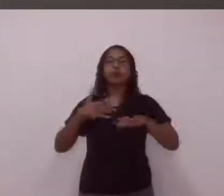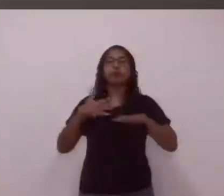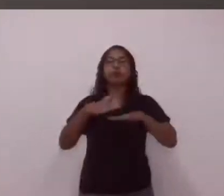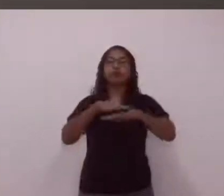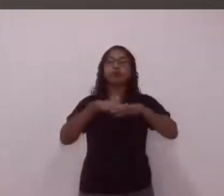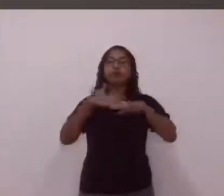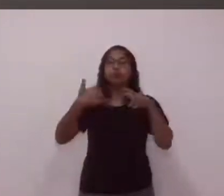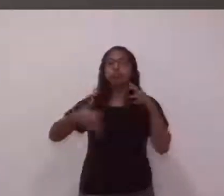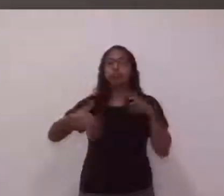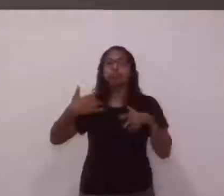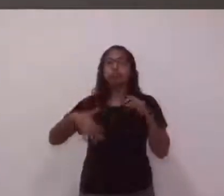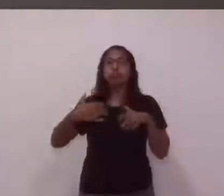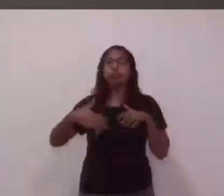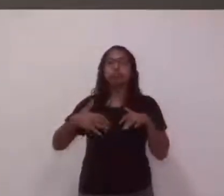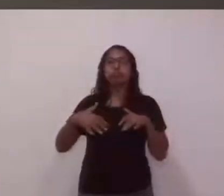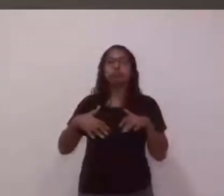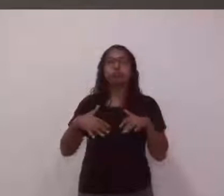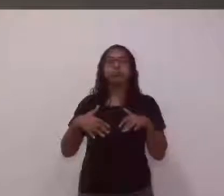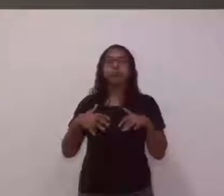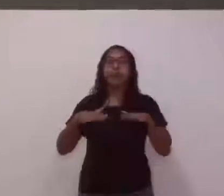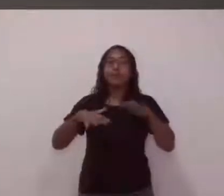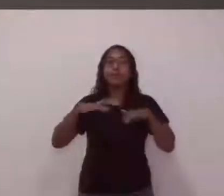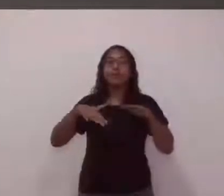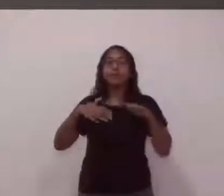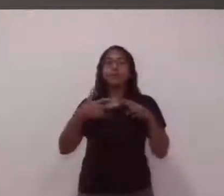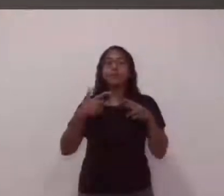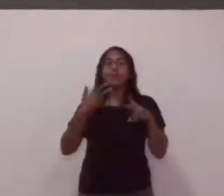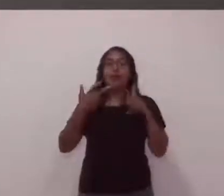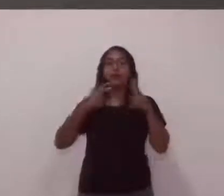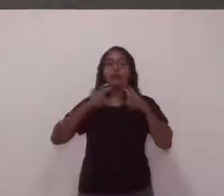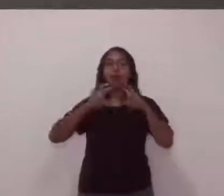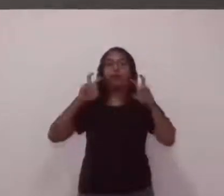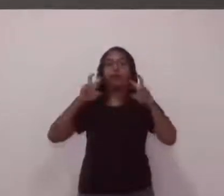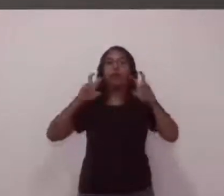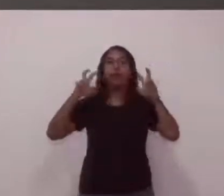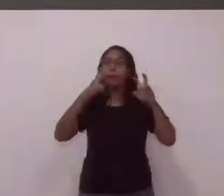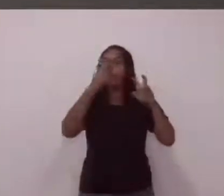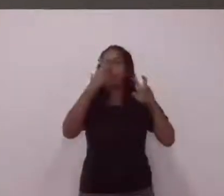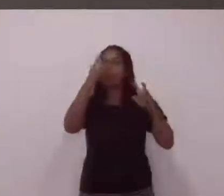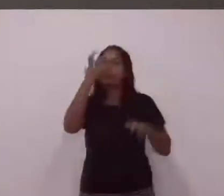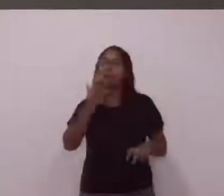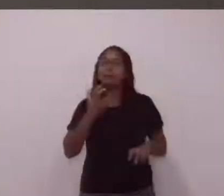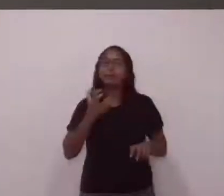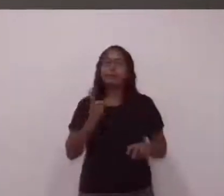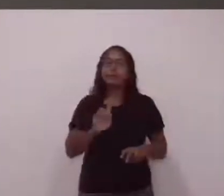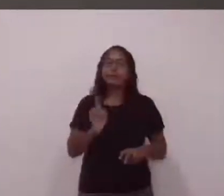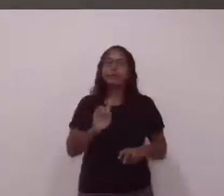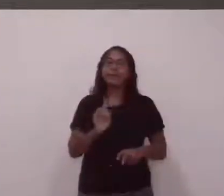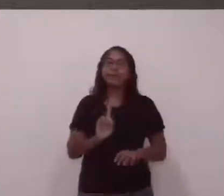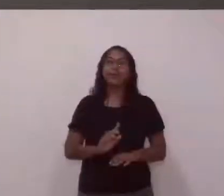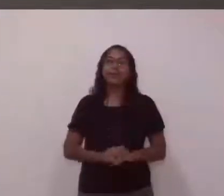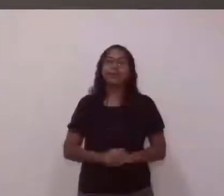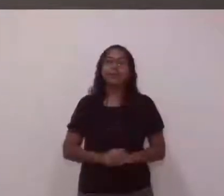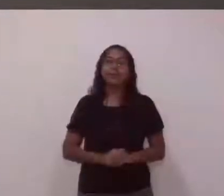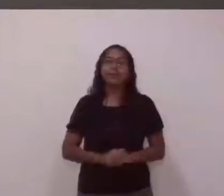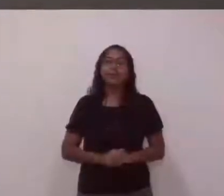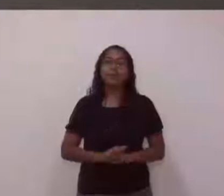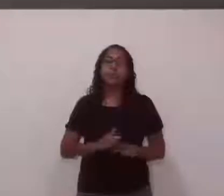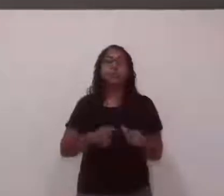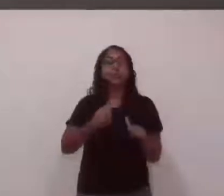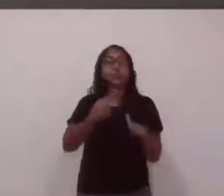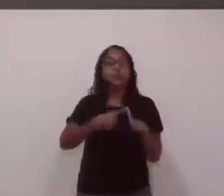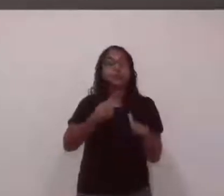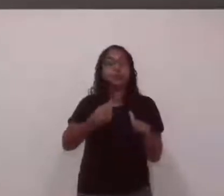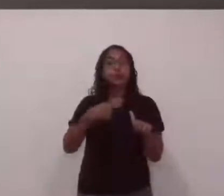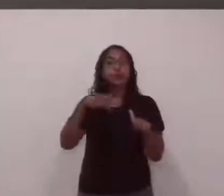vereador Ana eu acabo falando meio alto e parece que eu estou bravo aí há alguns questionamentos primeiro eu